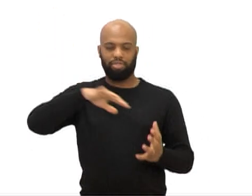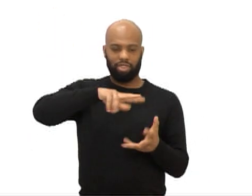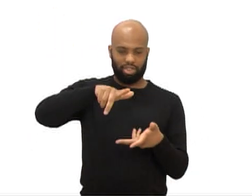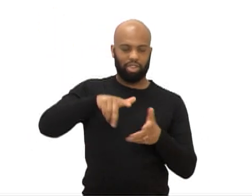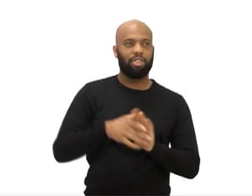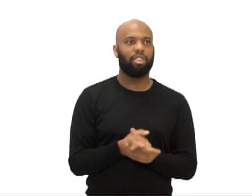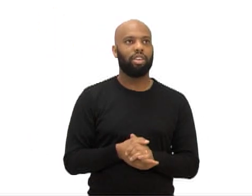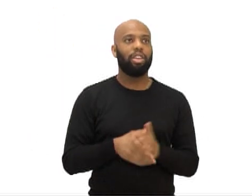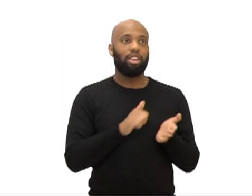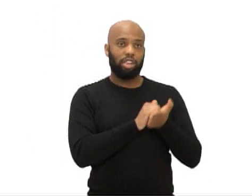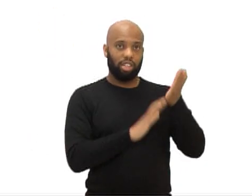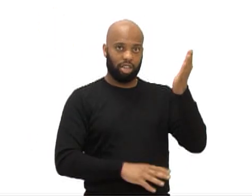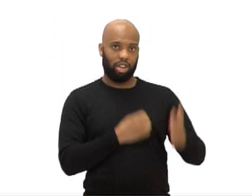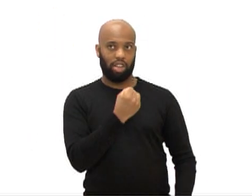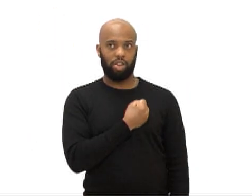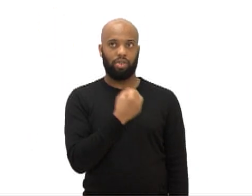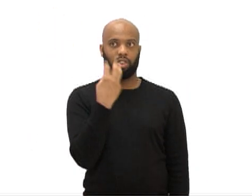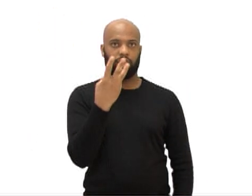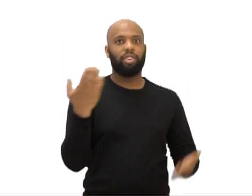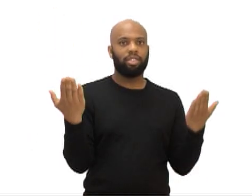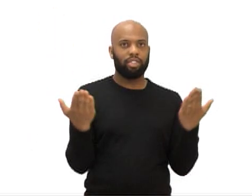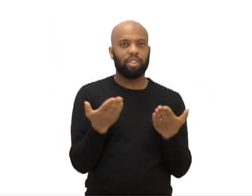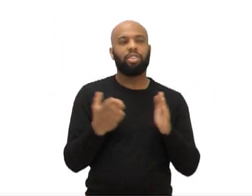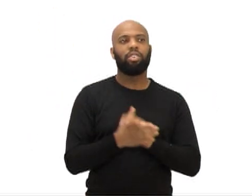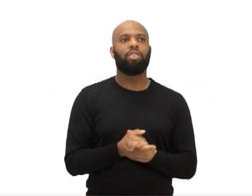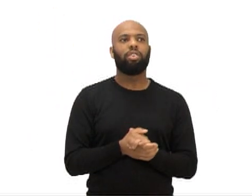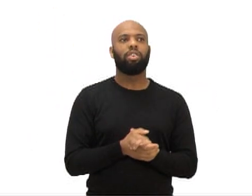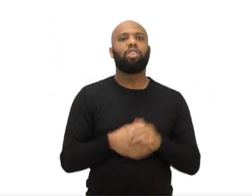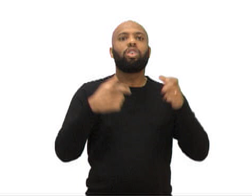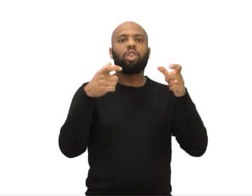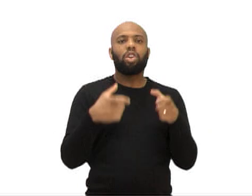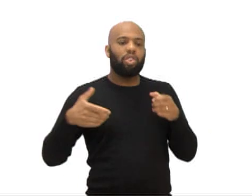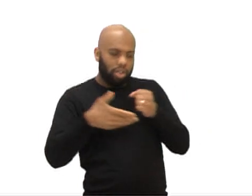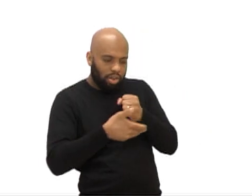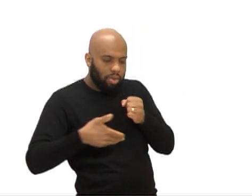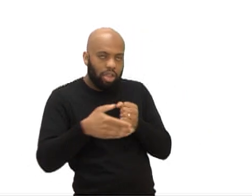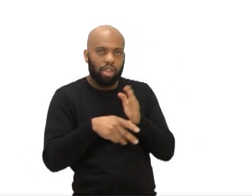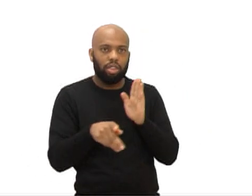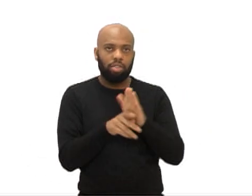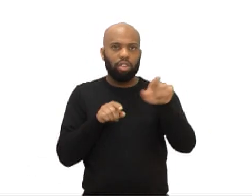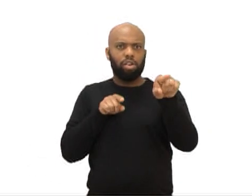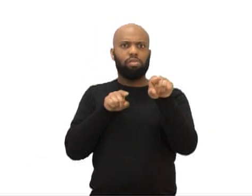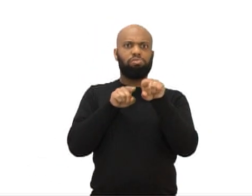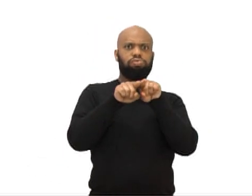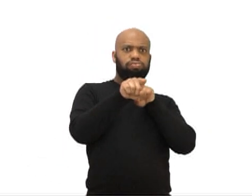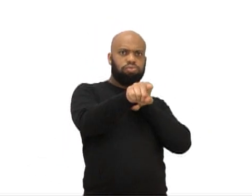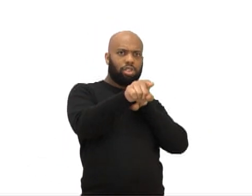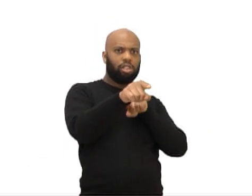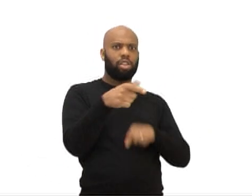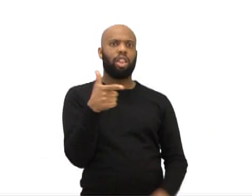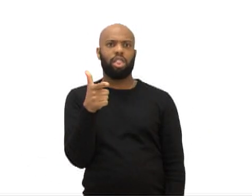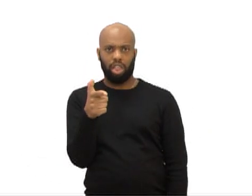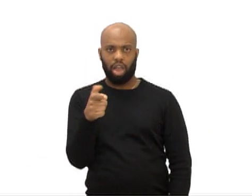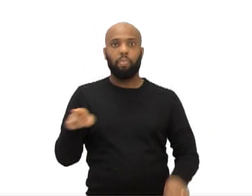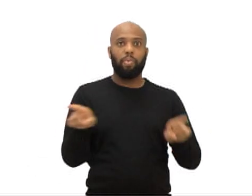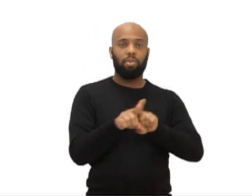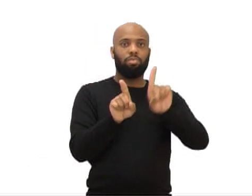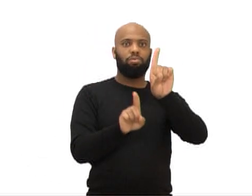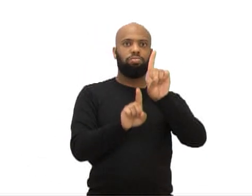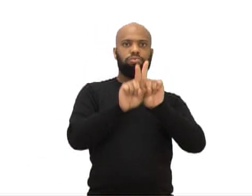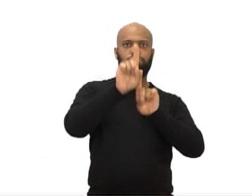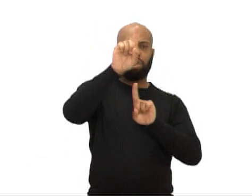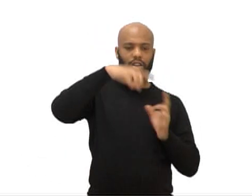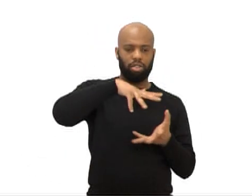Nossa atividade número 3. Em que se baseiam as corridas armamentista e